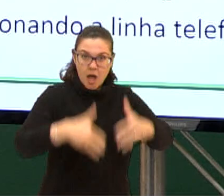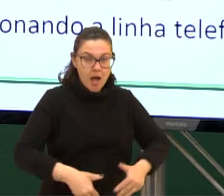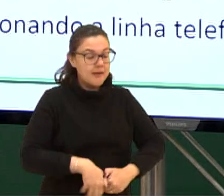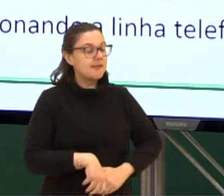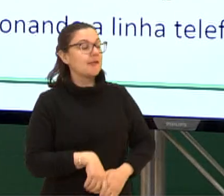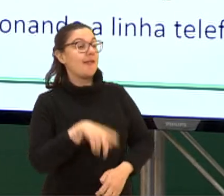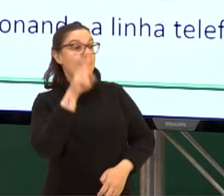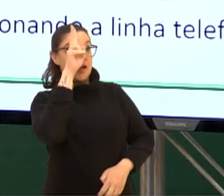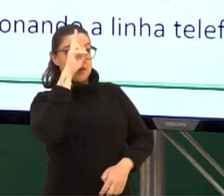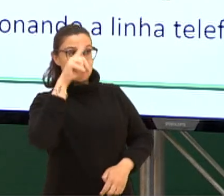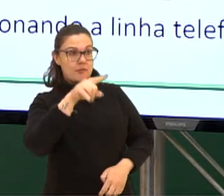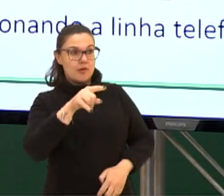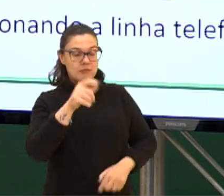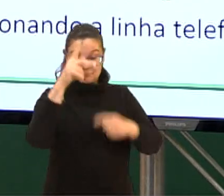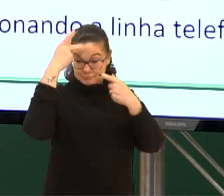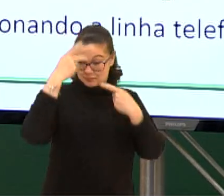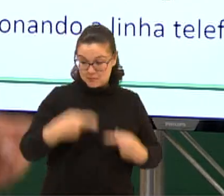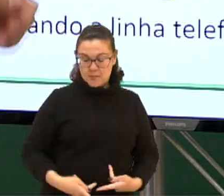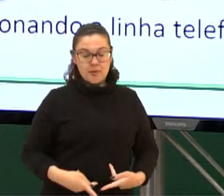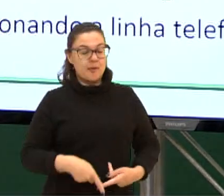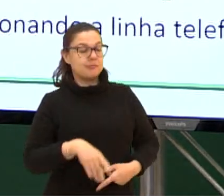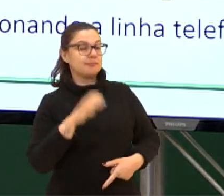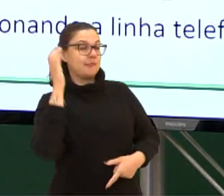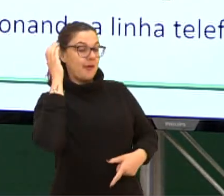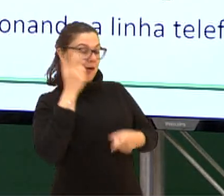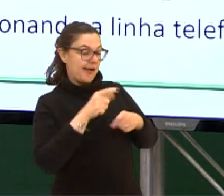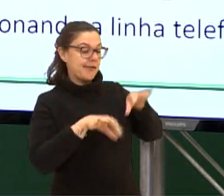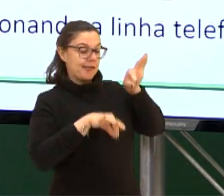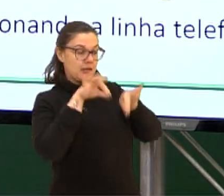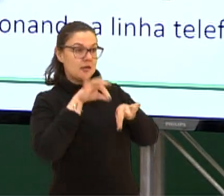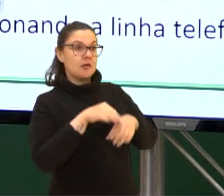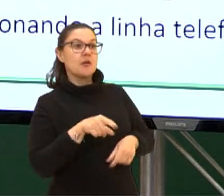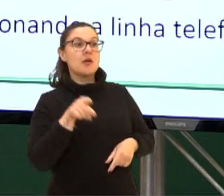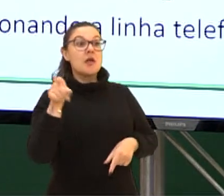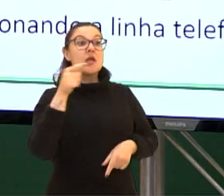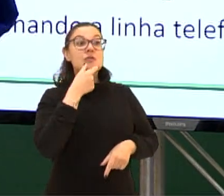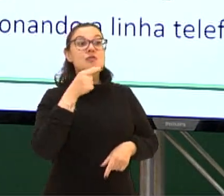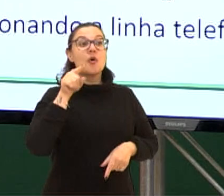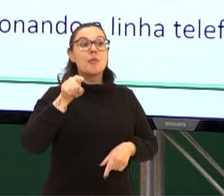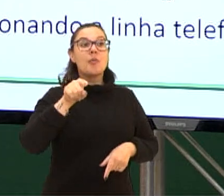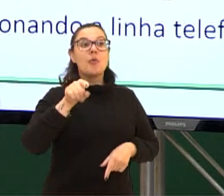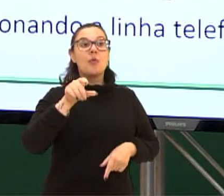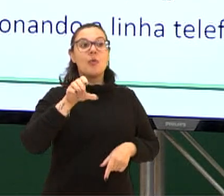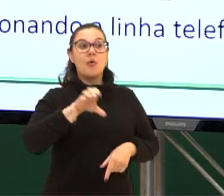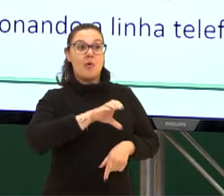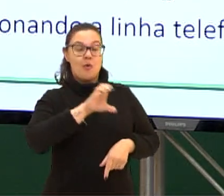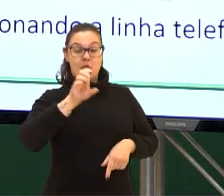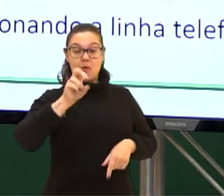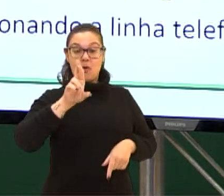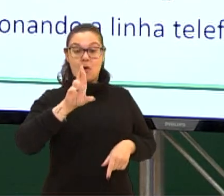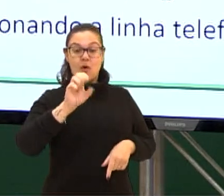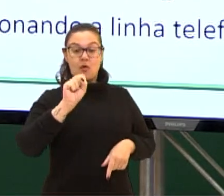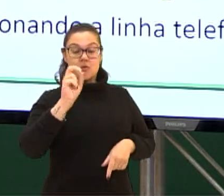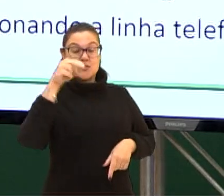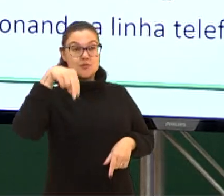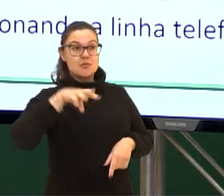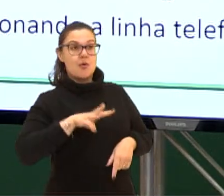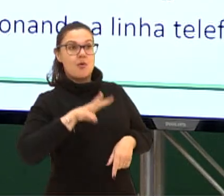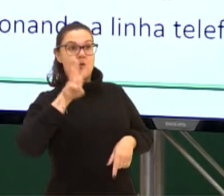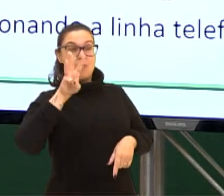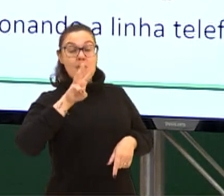que eu falei que ia fazer uma característica da radioteatro? Bom, esse cara chamado Orson Orson Welles. Welles. Esse é o Welles.